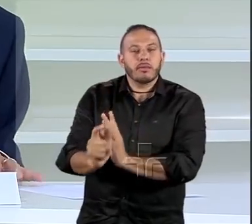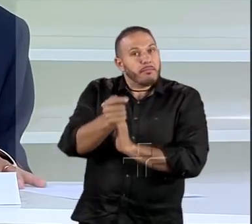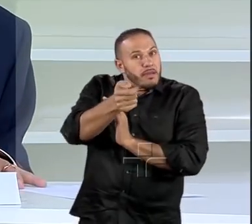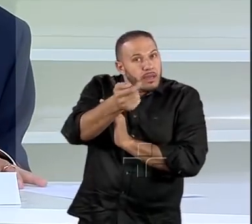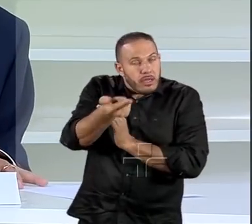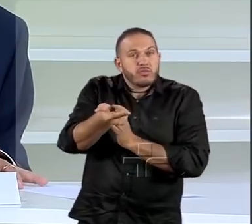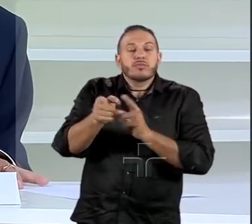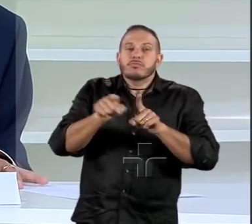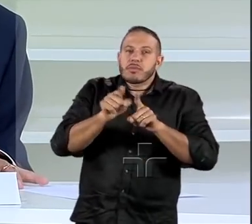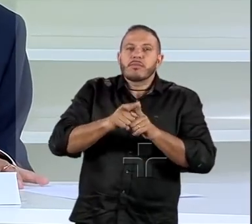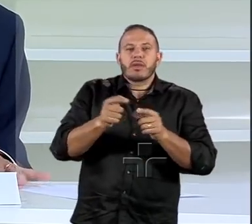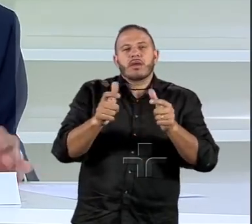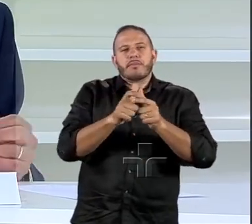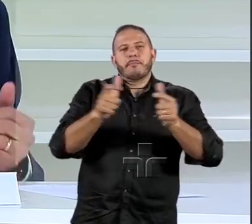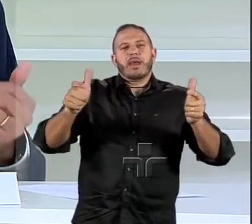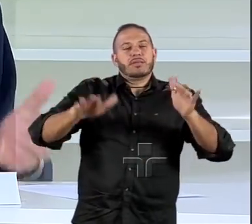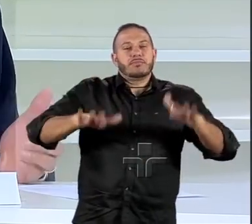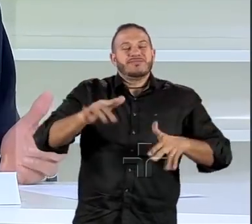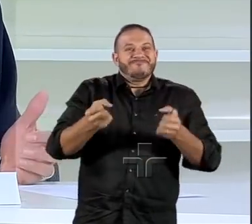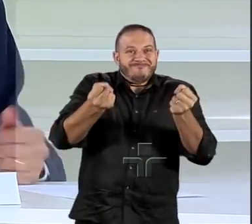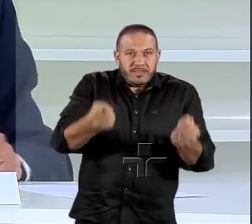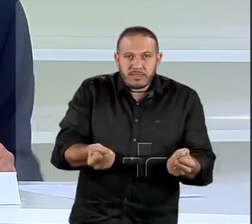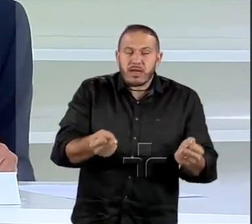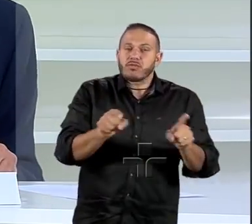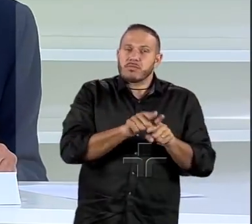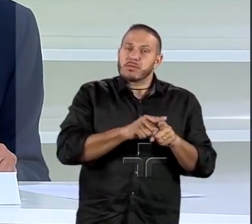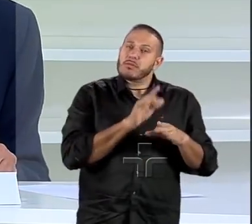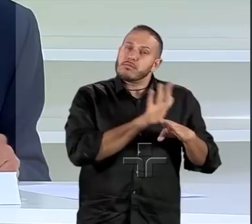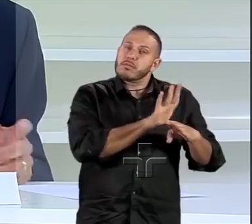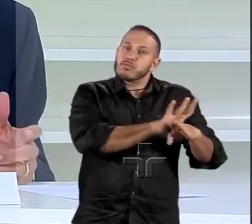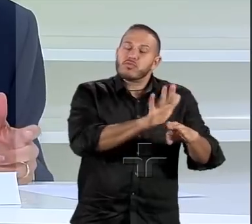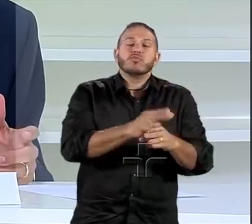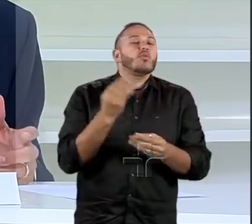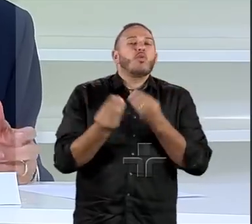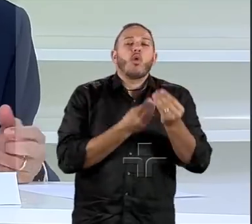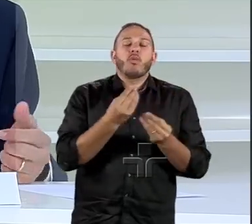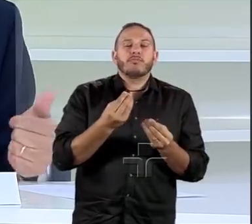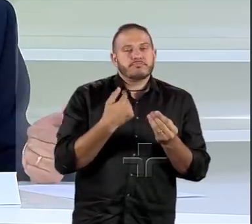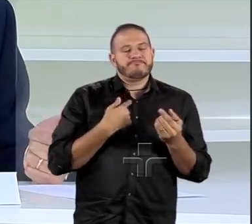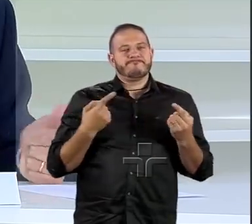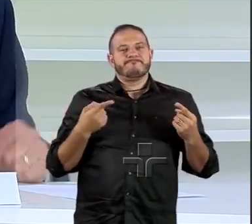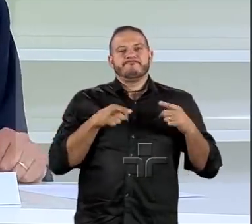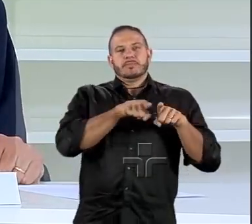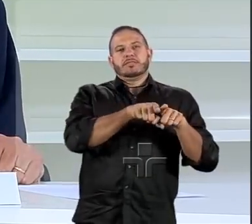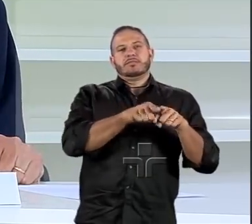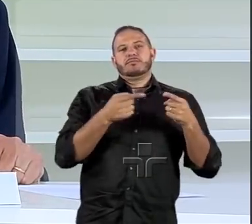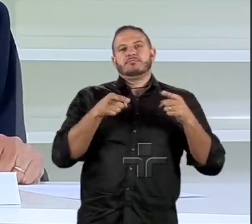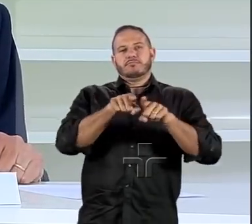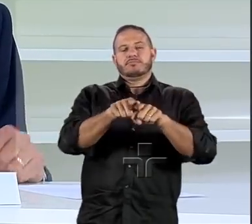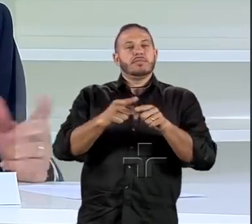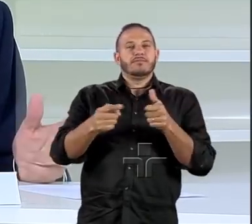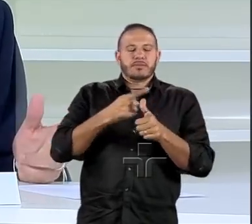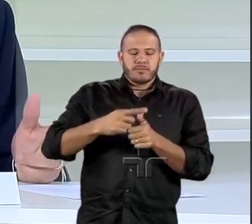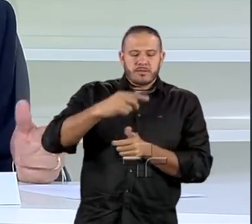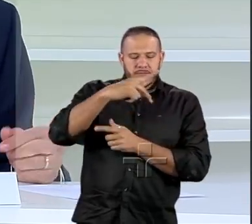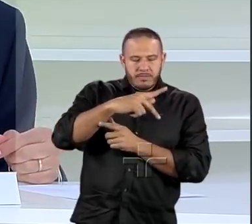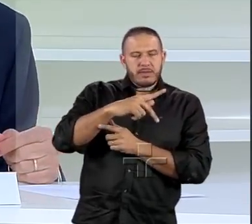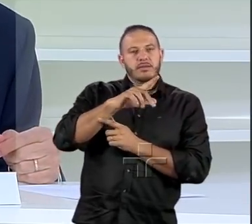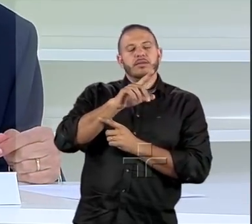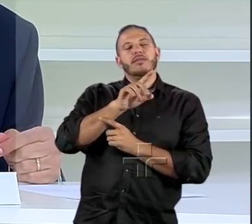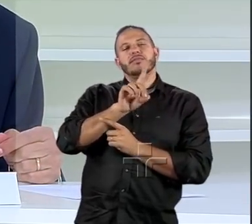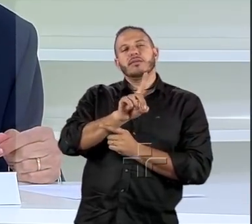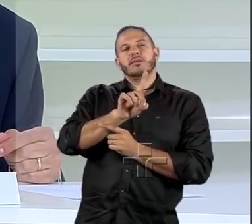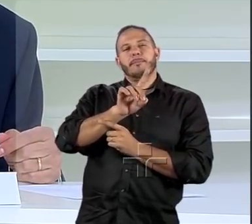na média e alta complexidade. Como é que nós fizemos isso? Com parcerias. Primeiro, as PDPs, que são parcerias